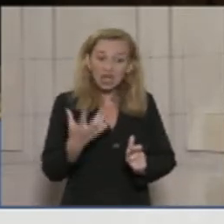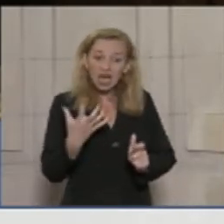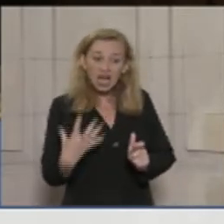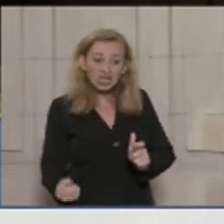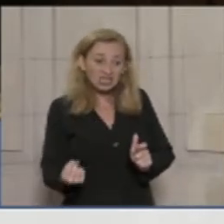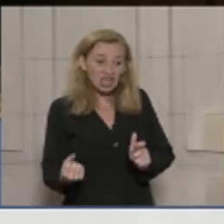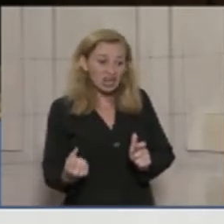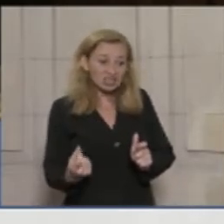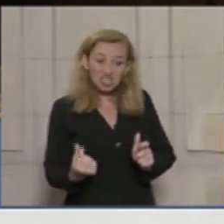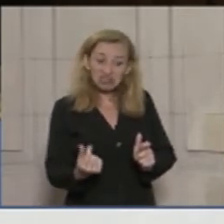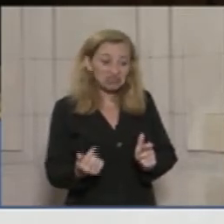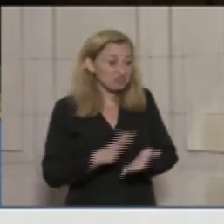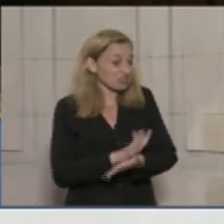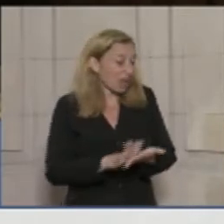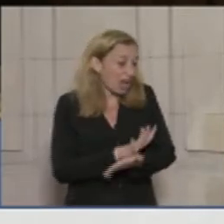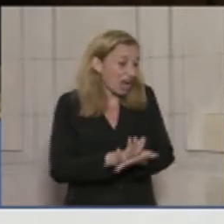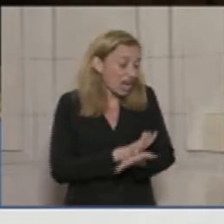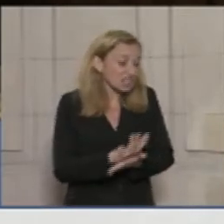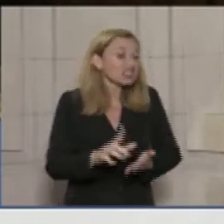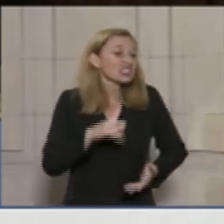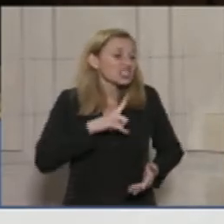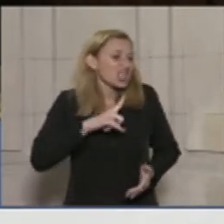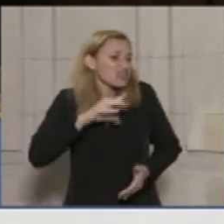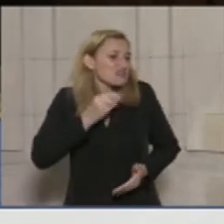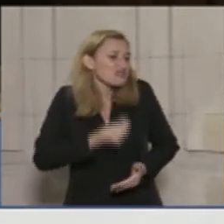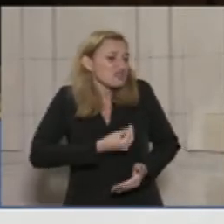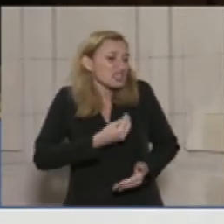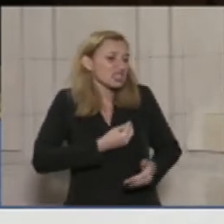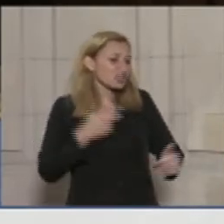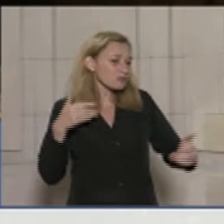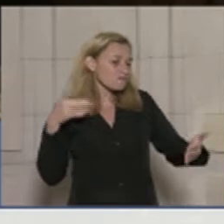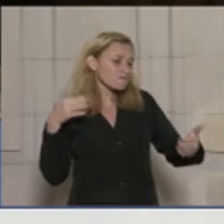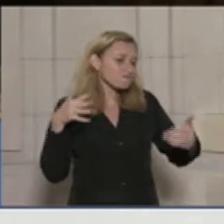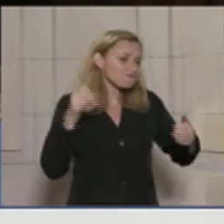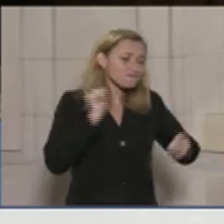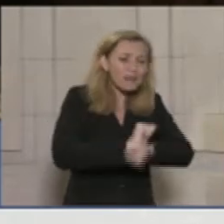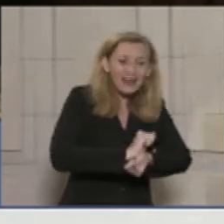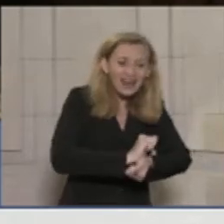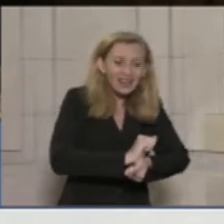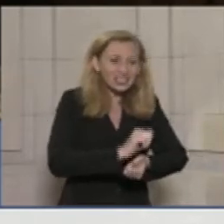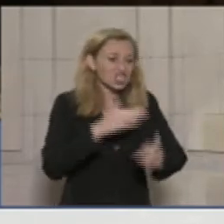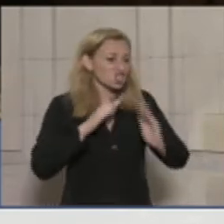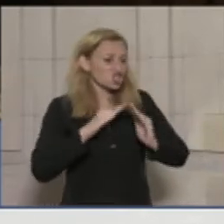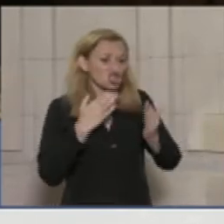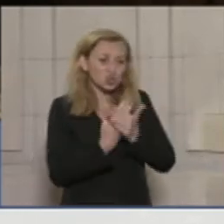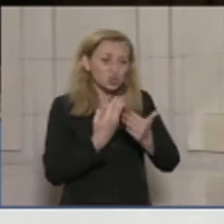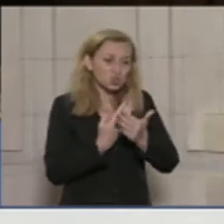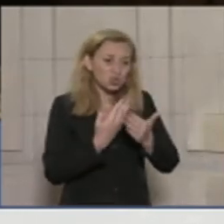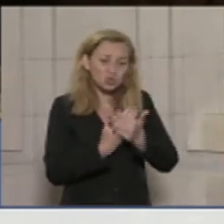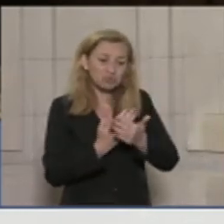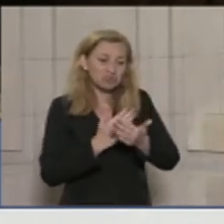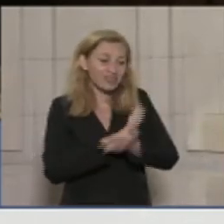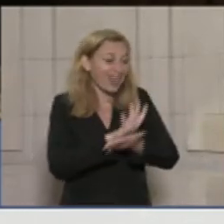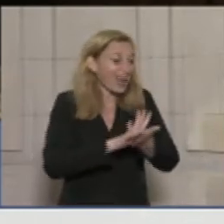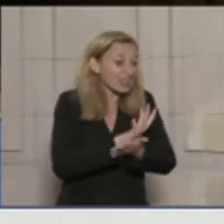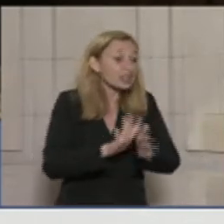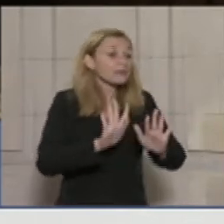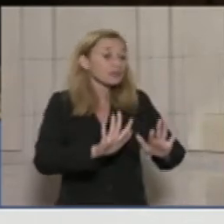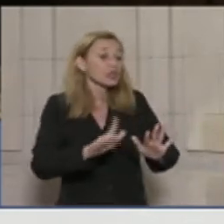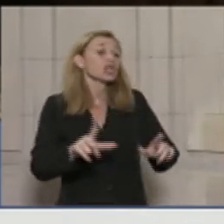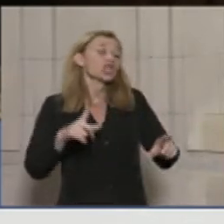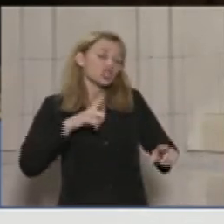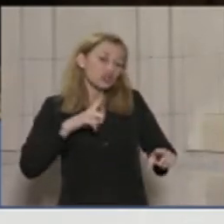por isso, que têm ali as suas vidas interrompidas, seu estudo interrompido. Nós